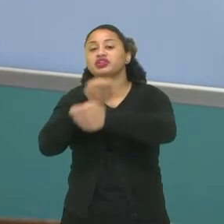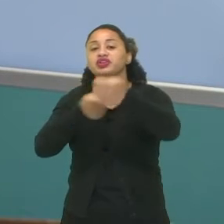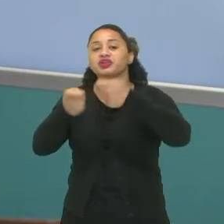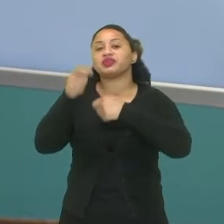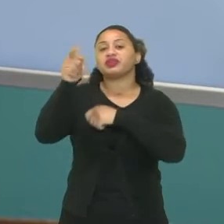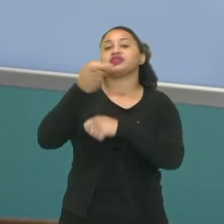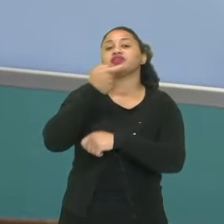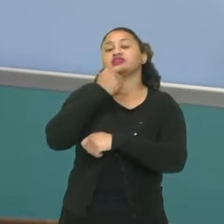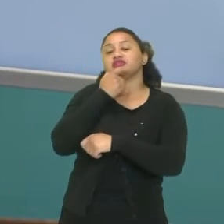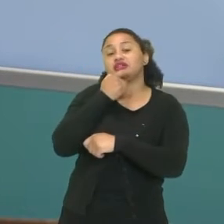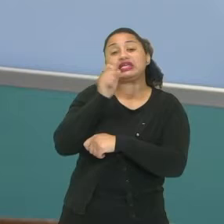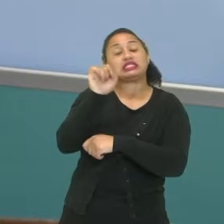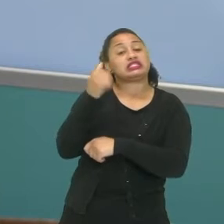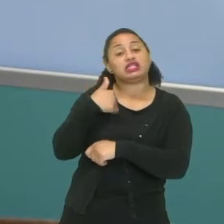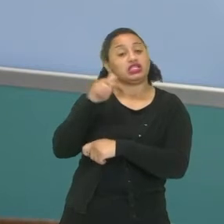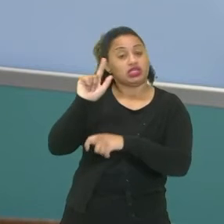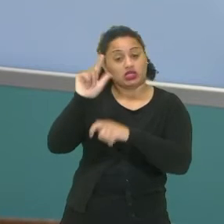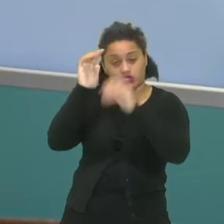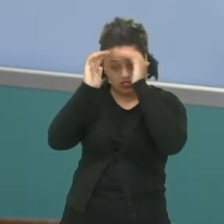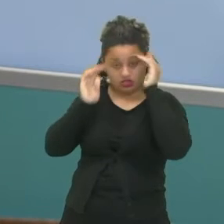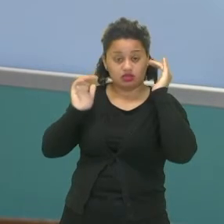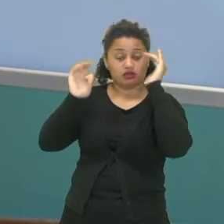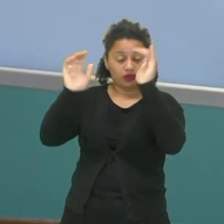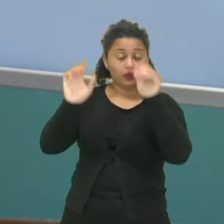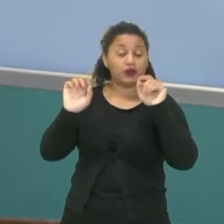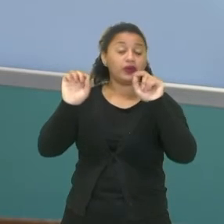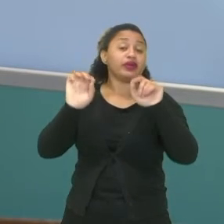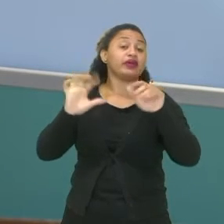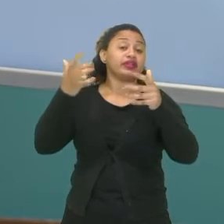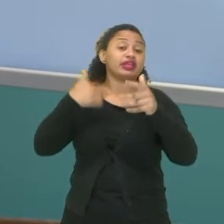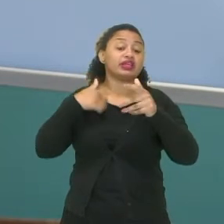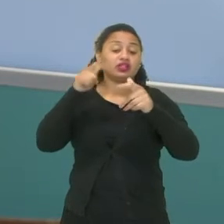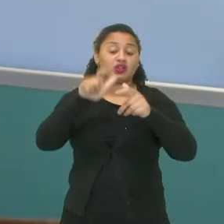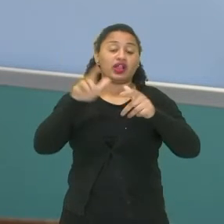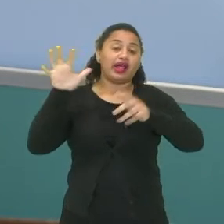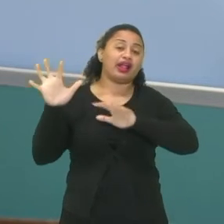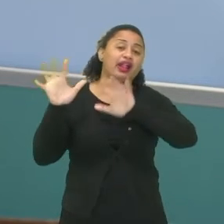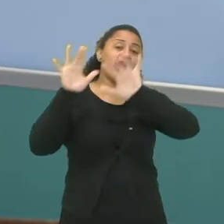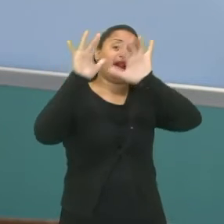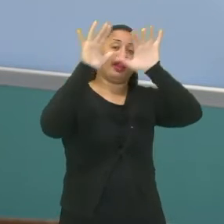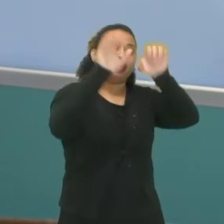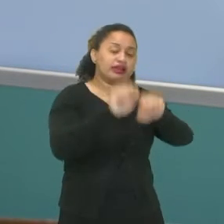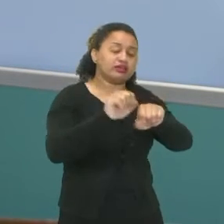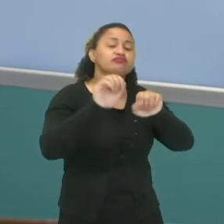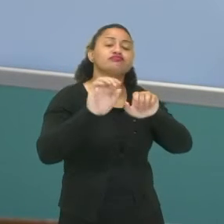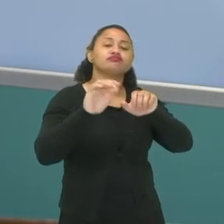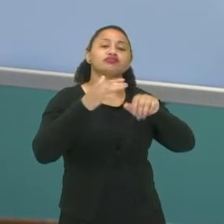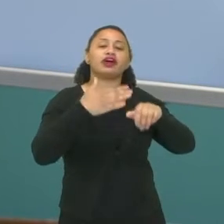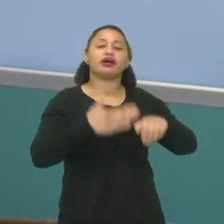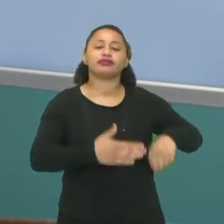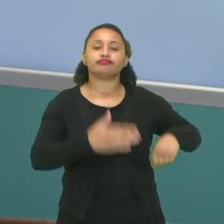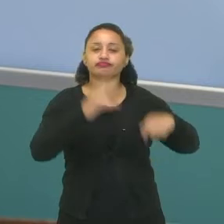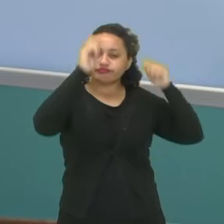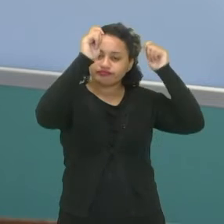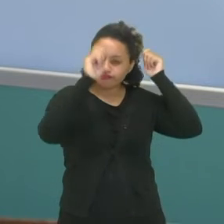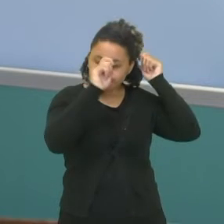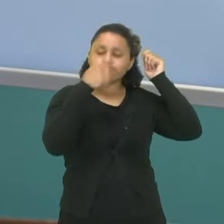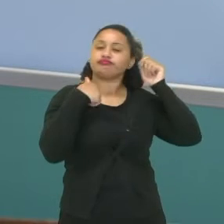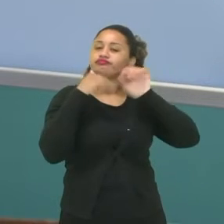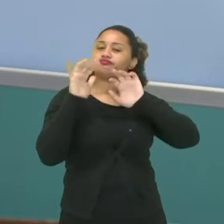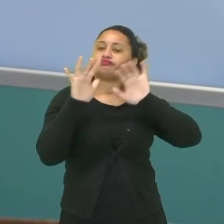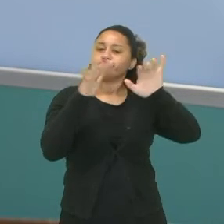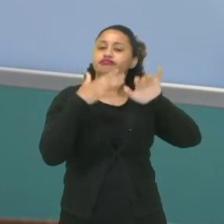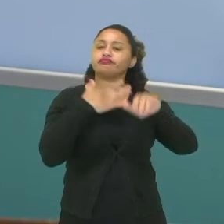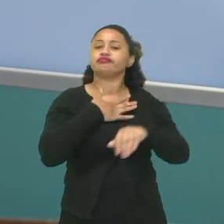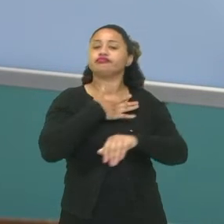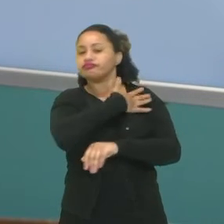Quem desrespeitasse o bloqueio continental teria o seu território invadido pelas tropas francesas de Napoleão Bonaparte,